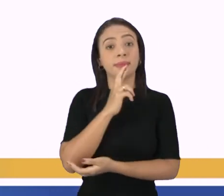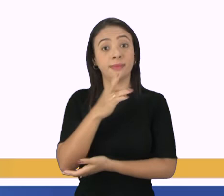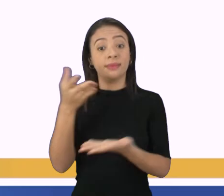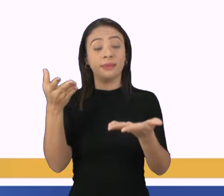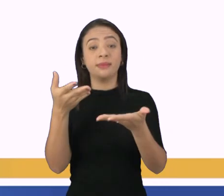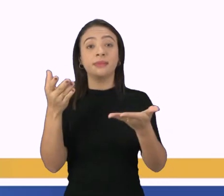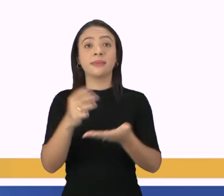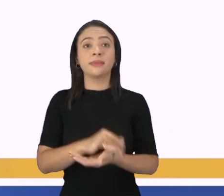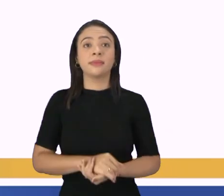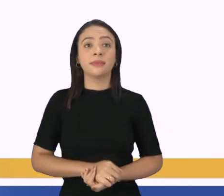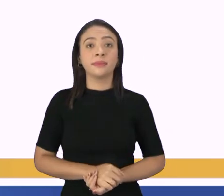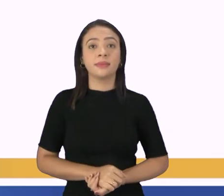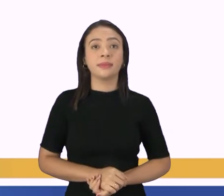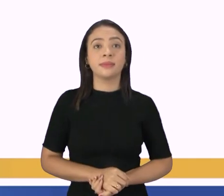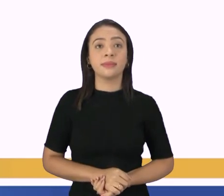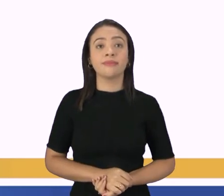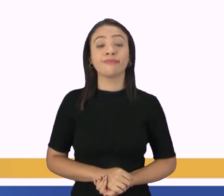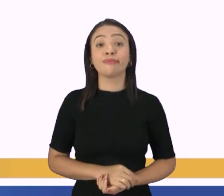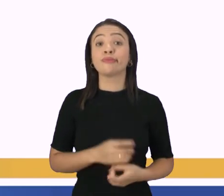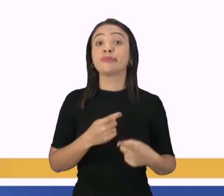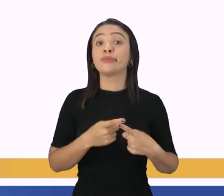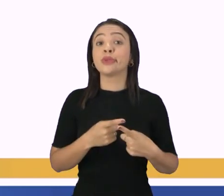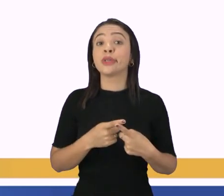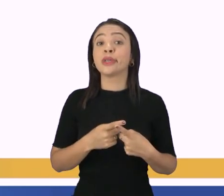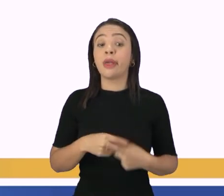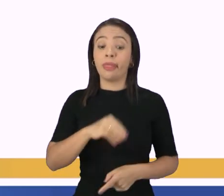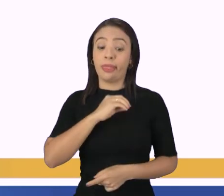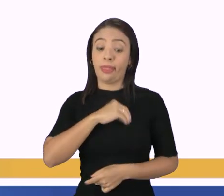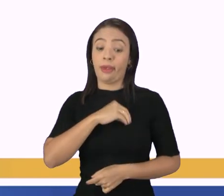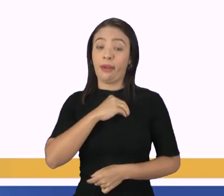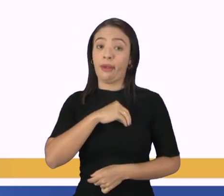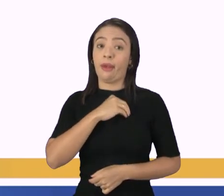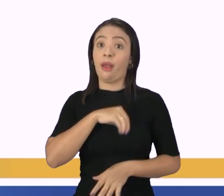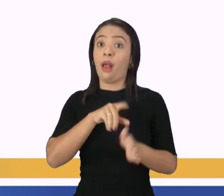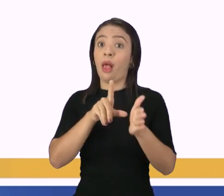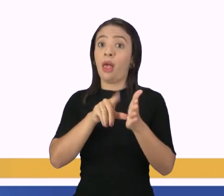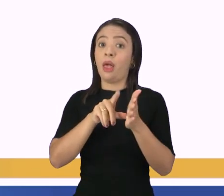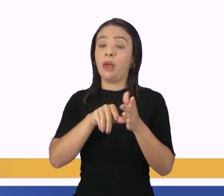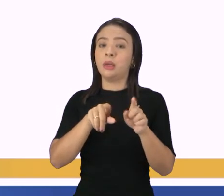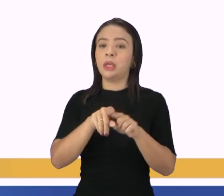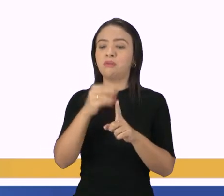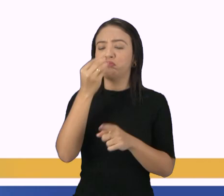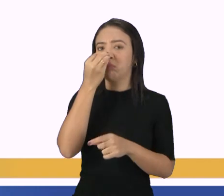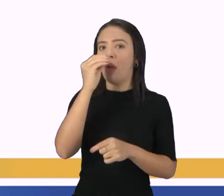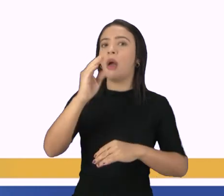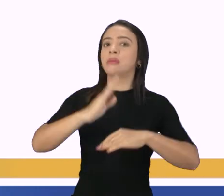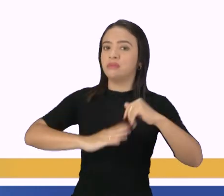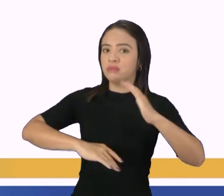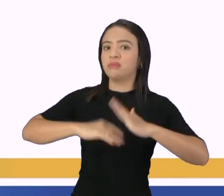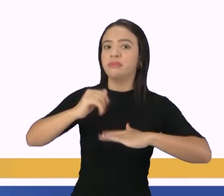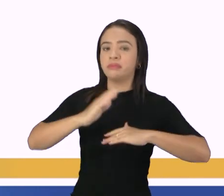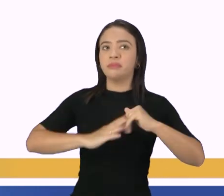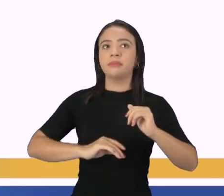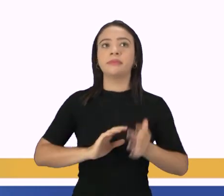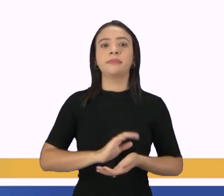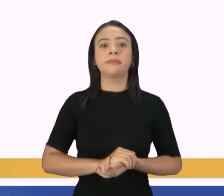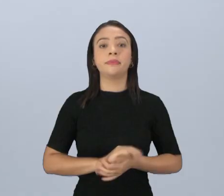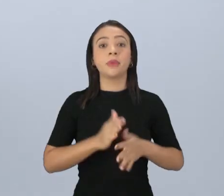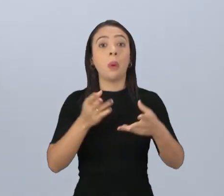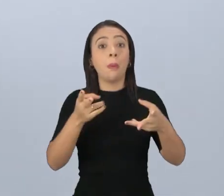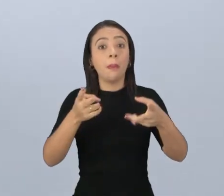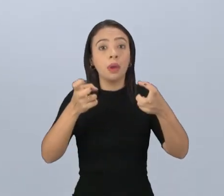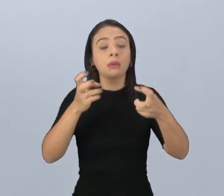responder? Por conta de atrasos no salário e descasos com a profissão. Percebam aqui que